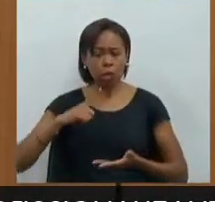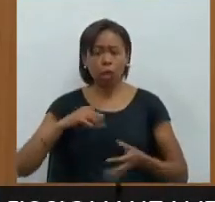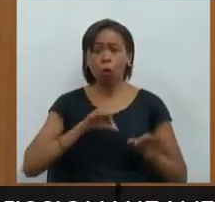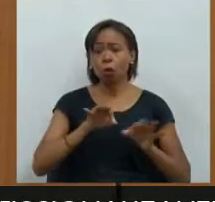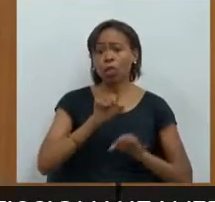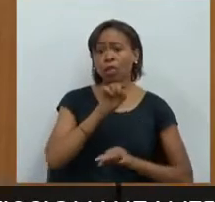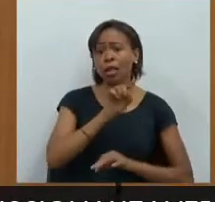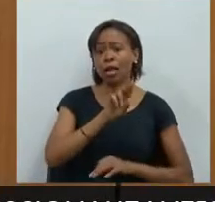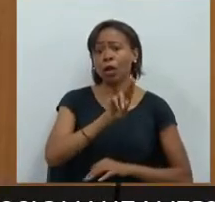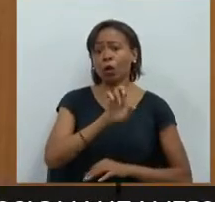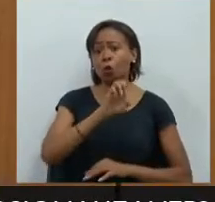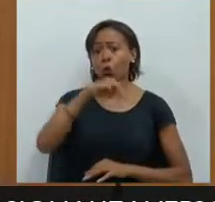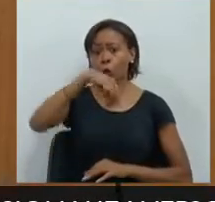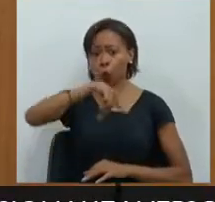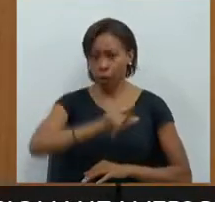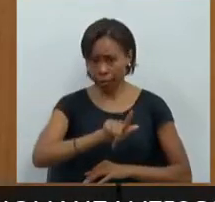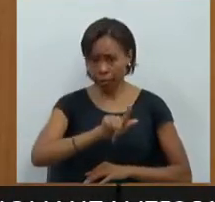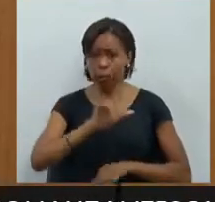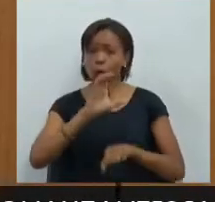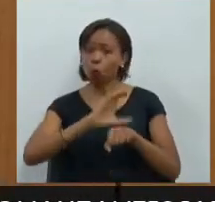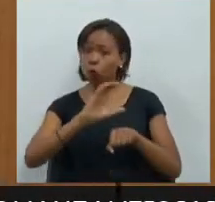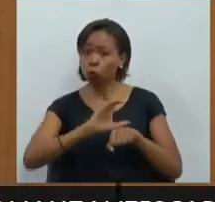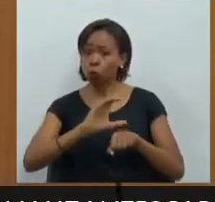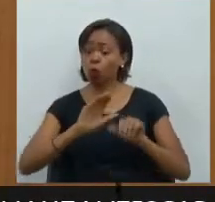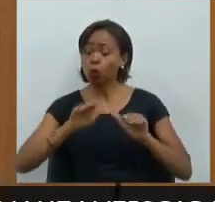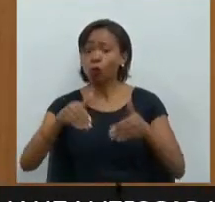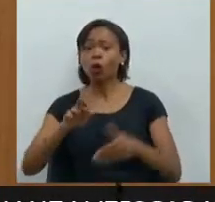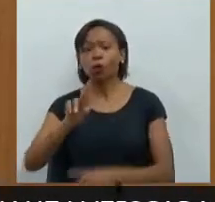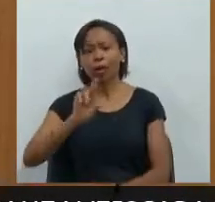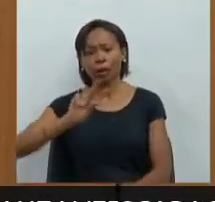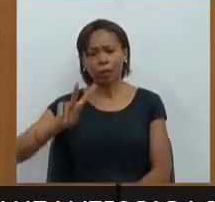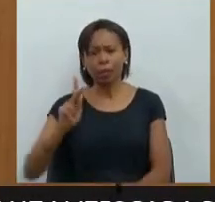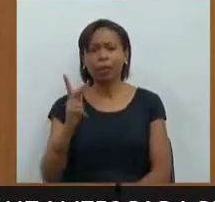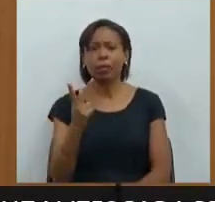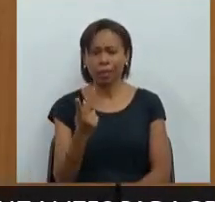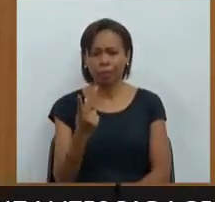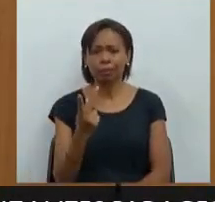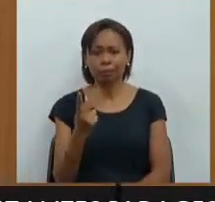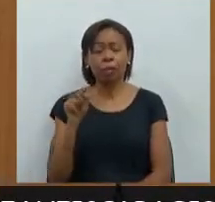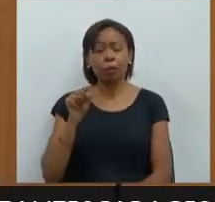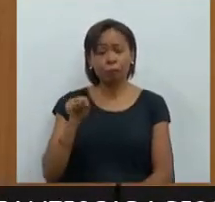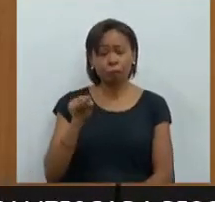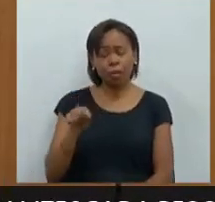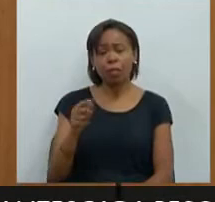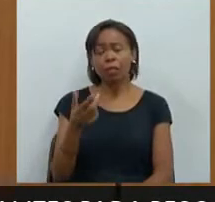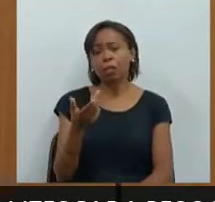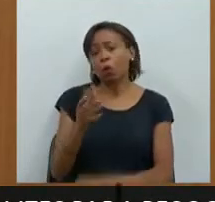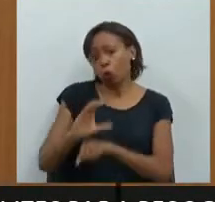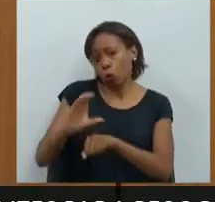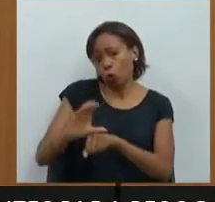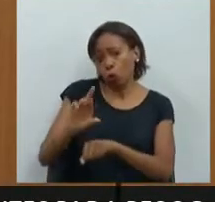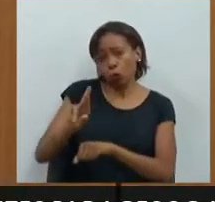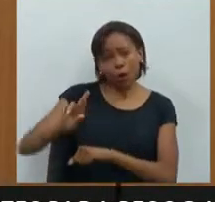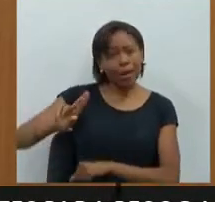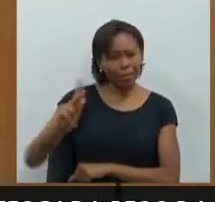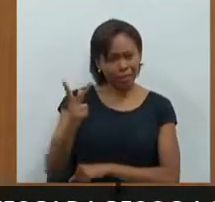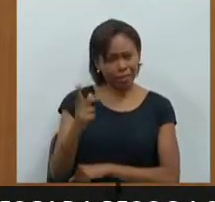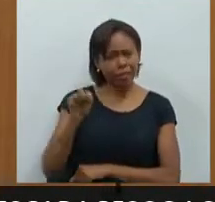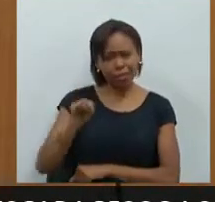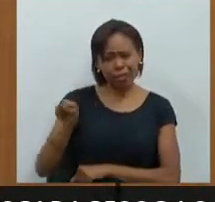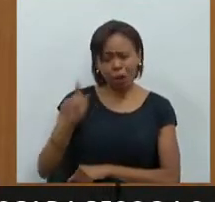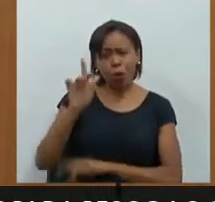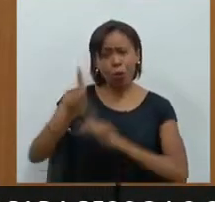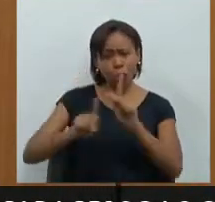estão criando um curso para o RH, para fazer para o pessoal de RH ter essa consciência,